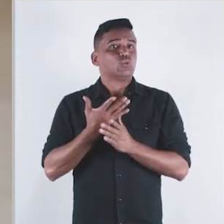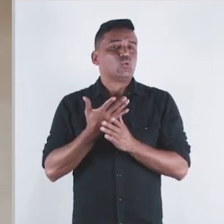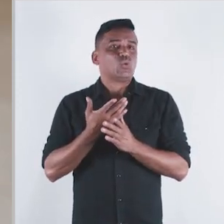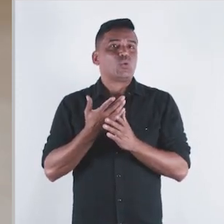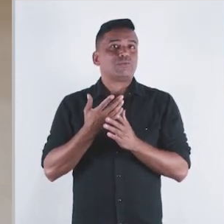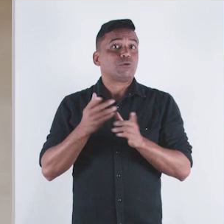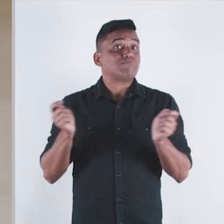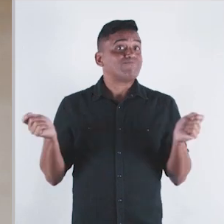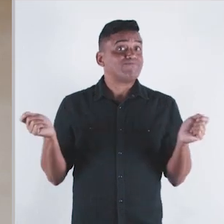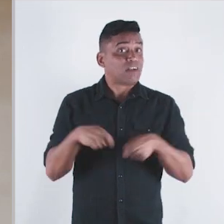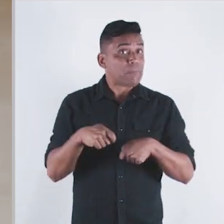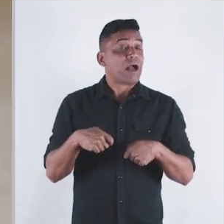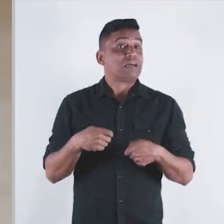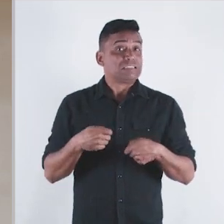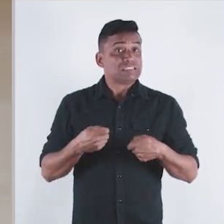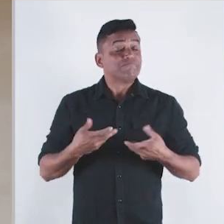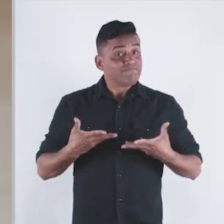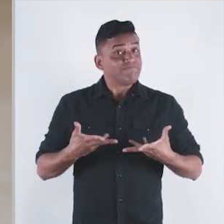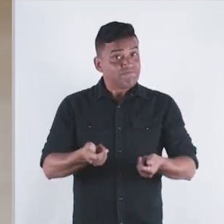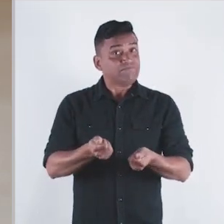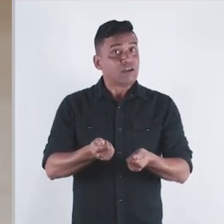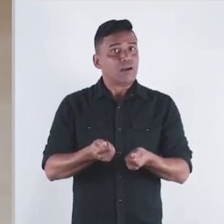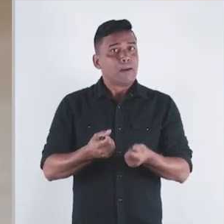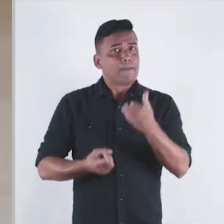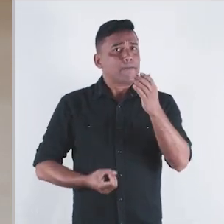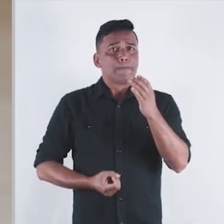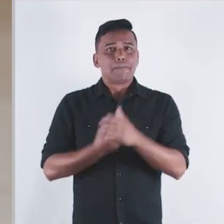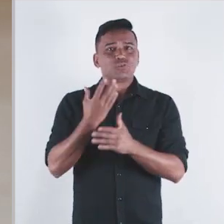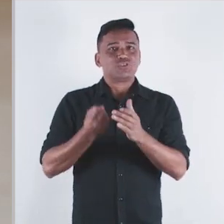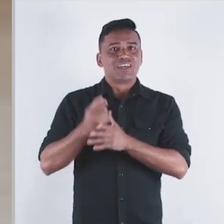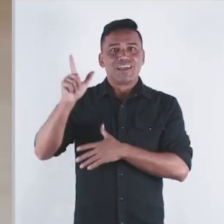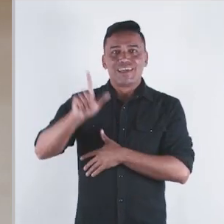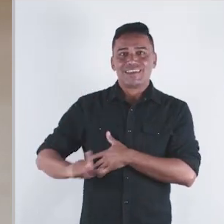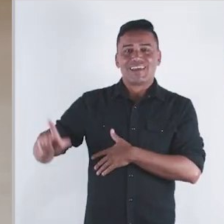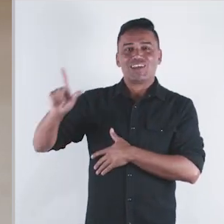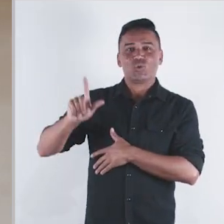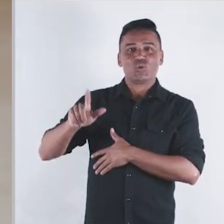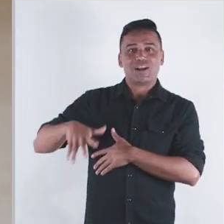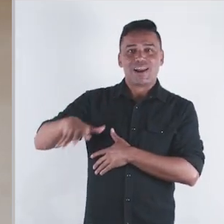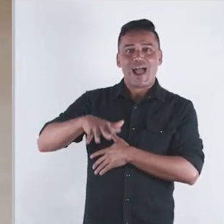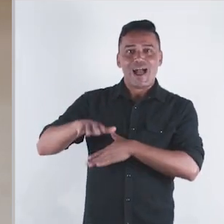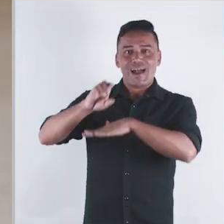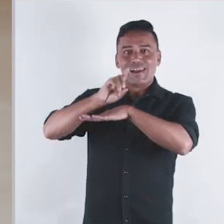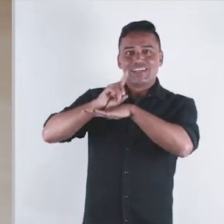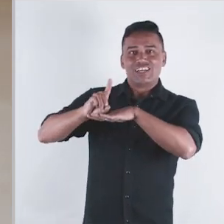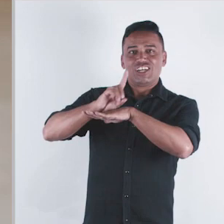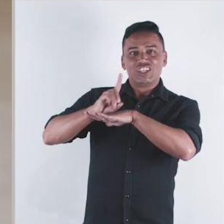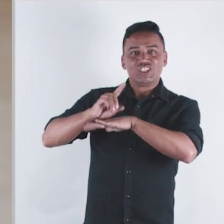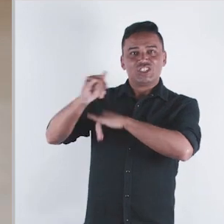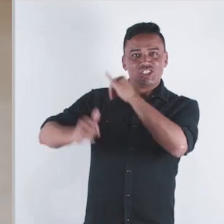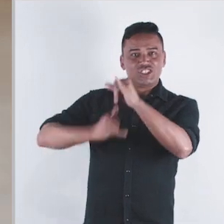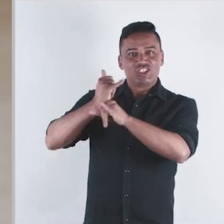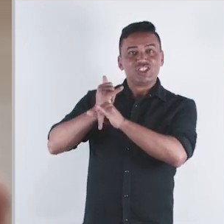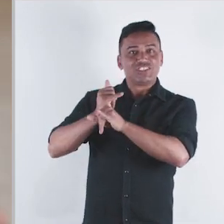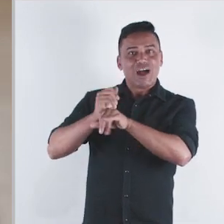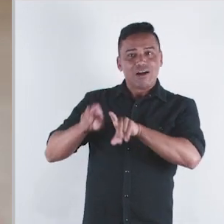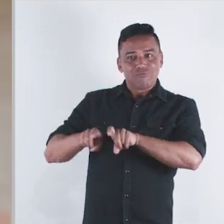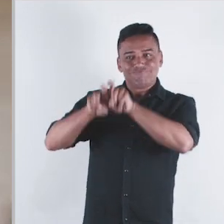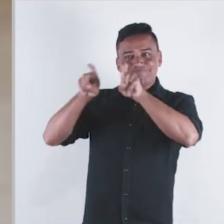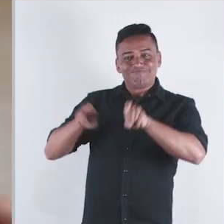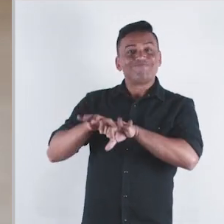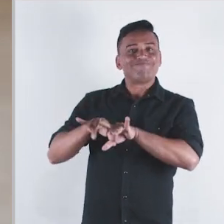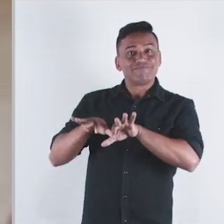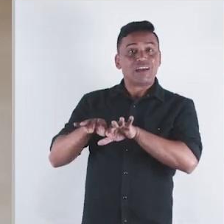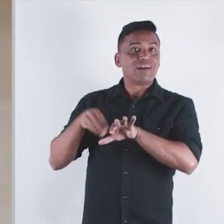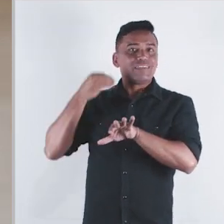capaz, né, de produzir a literatura digital. Então, isso que nós estamos pensando em experimentação com